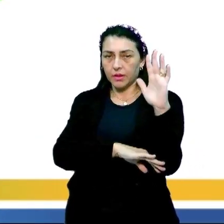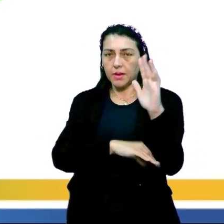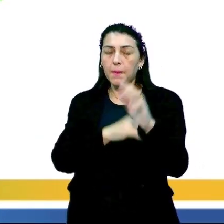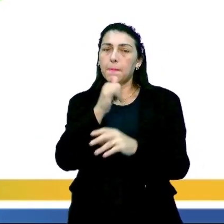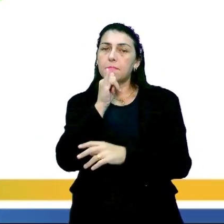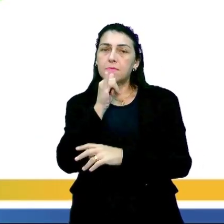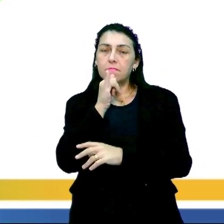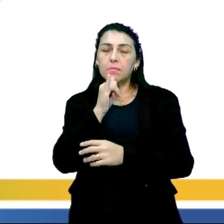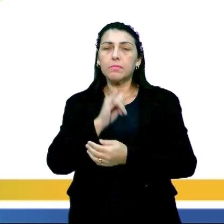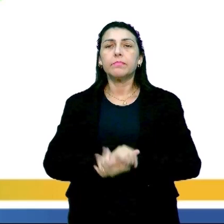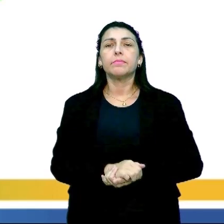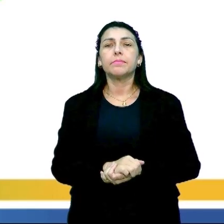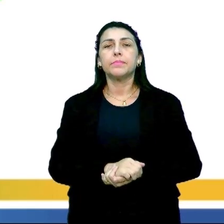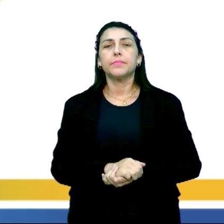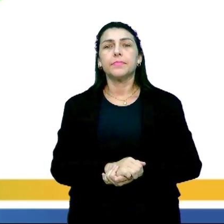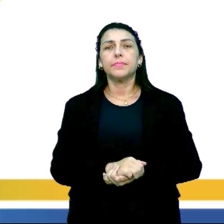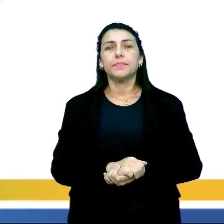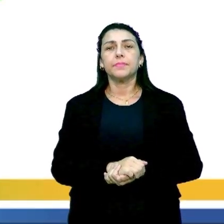Por exemplo,